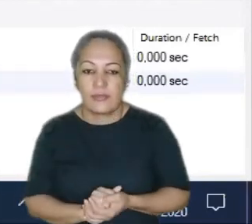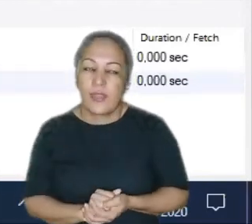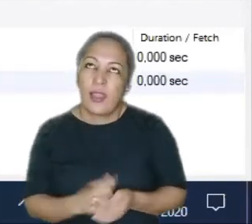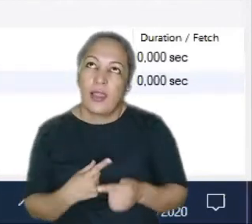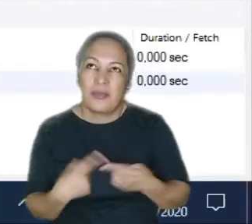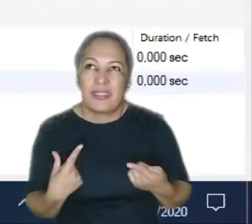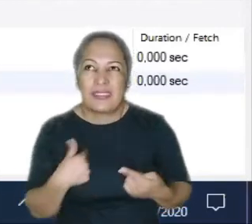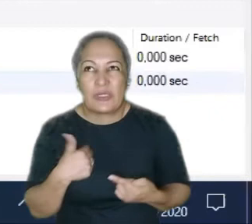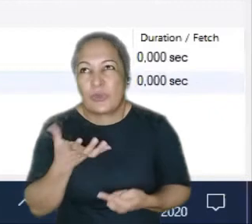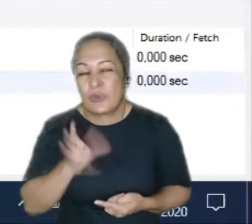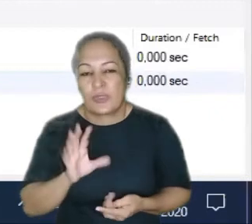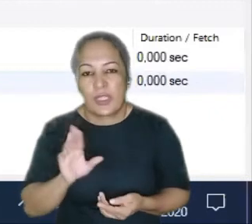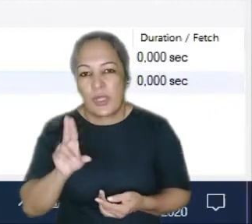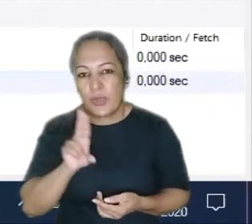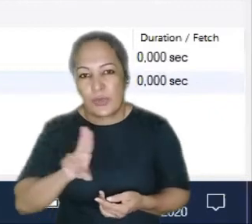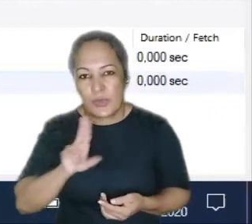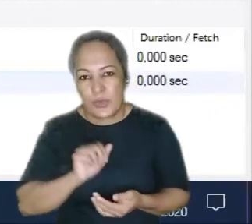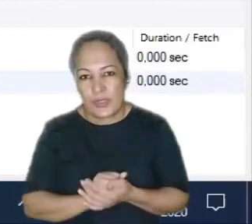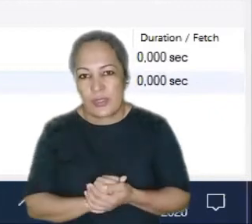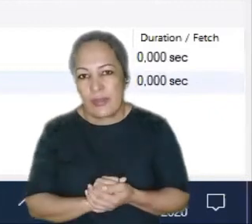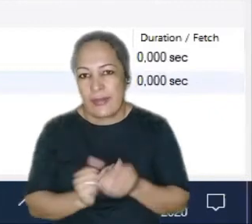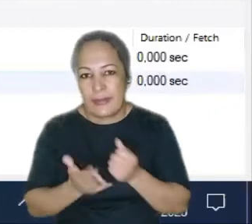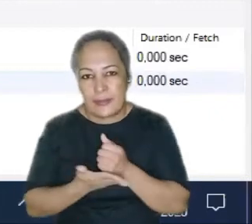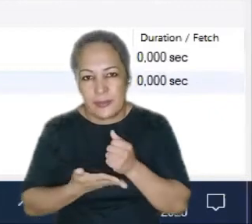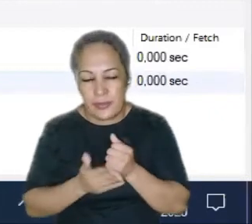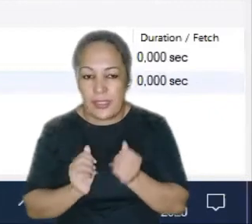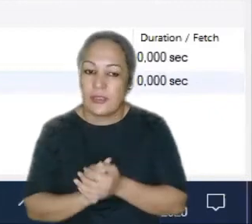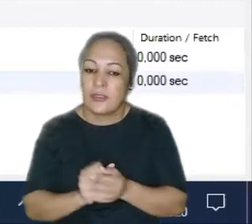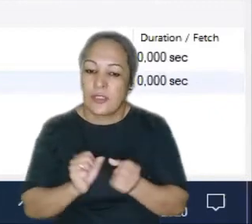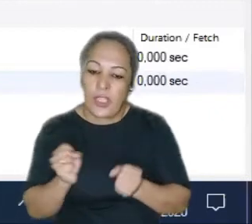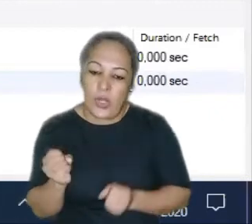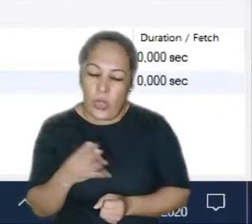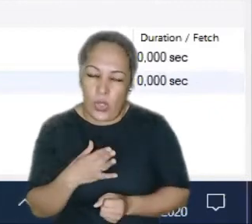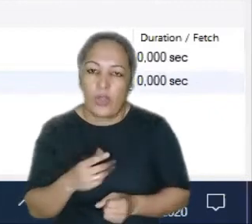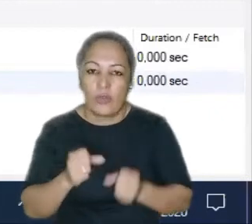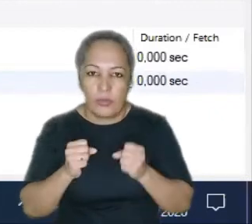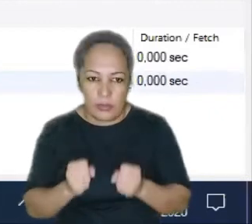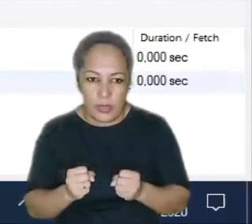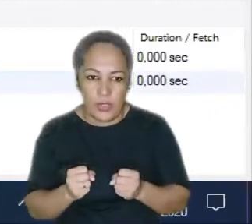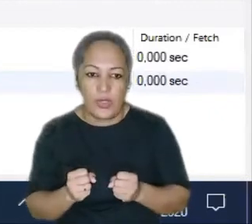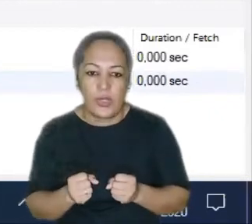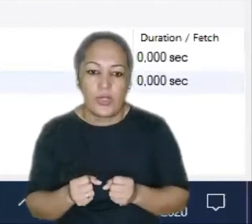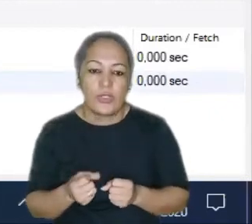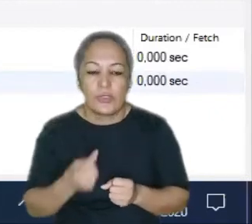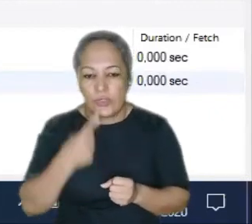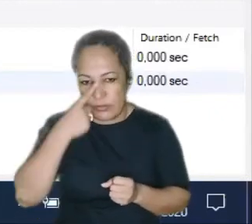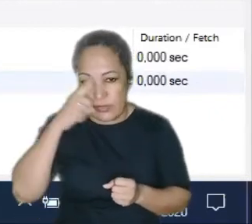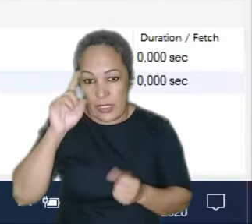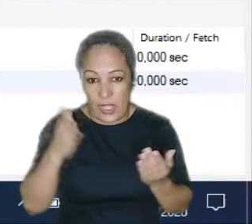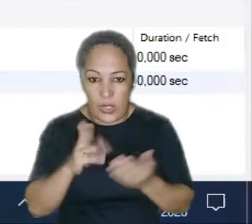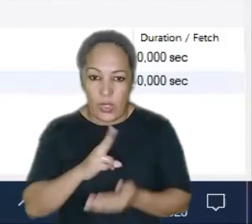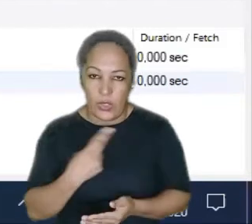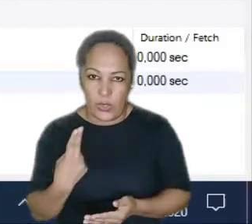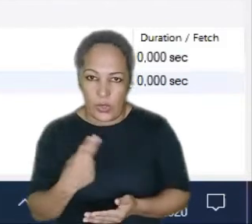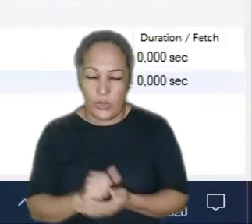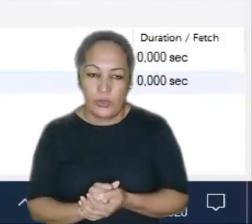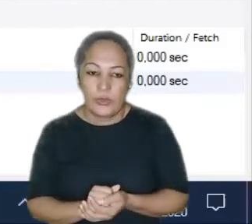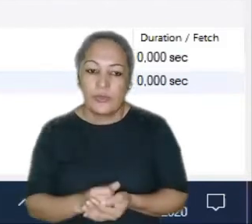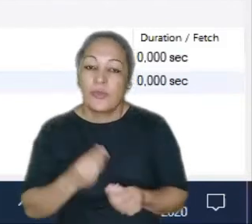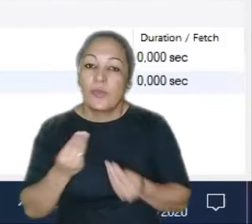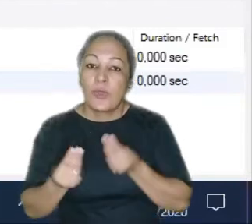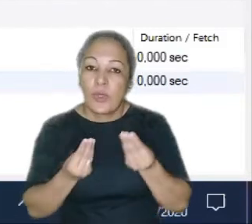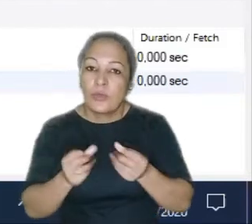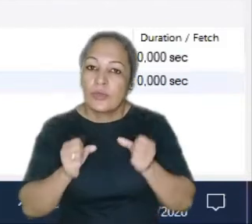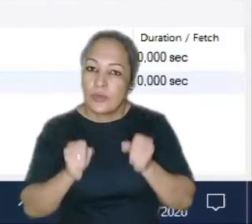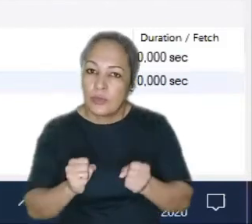base, quero usar a base nova que eu usei. Você pode vir aqui, a base que eu acabei de criar, o Jackson. Você pode vir aqui como eu mostrei, ou você pode